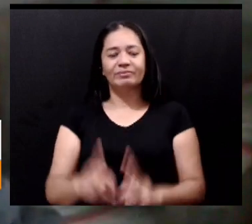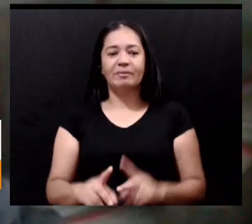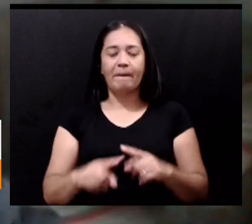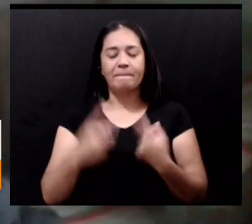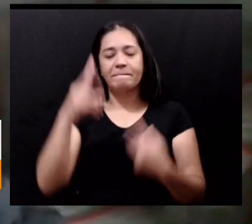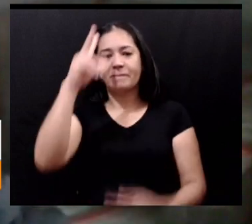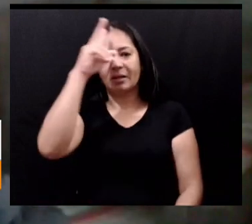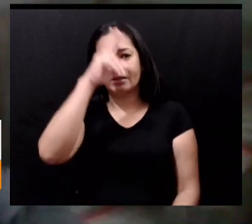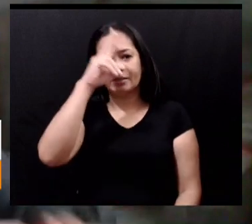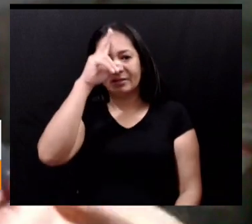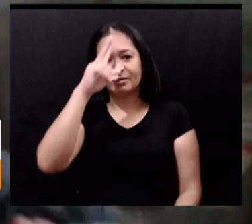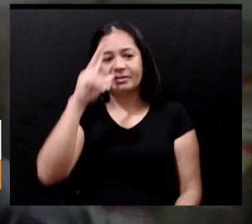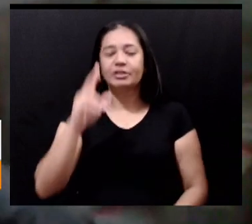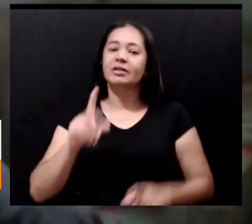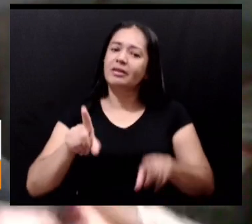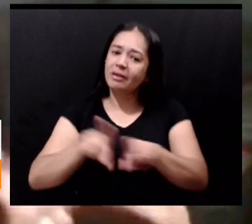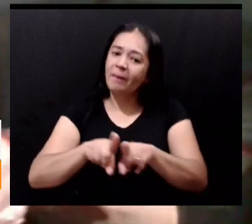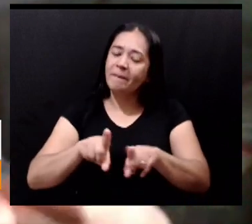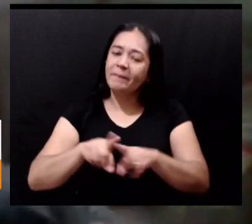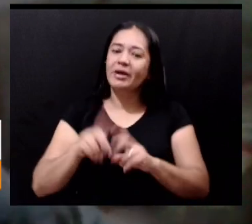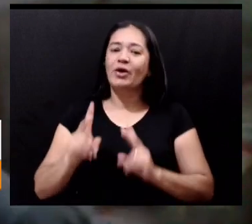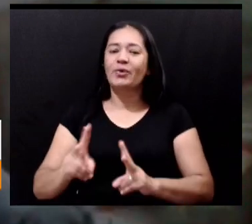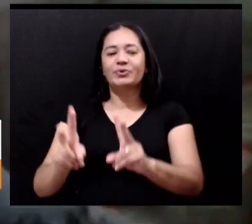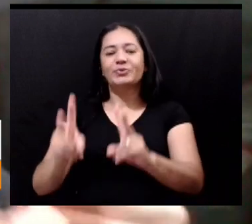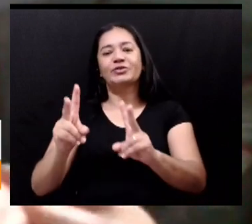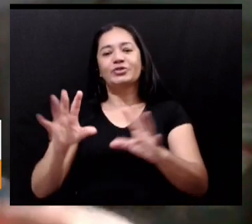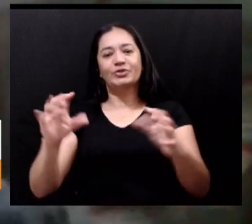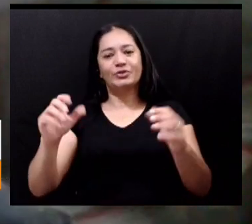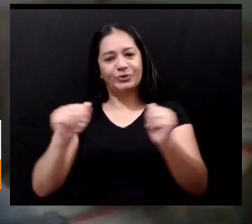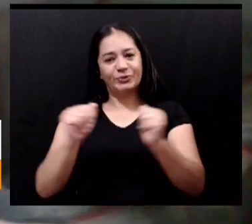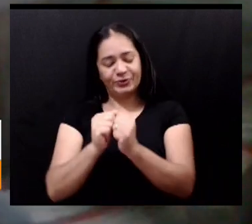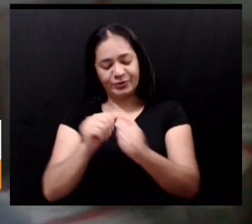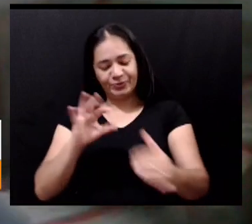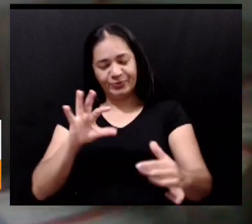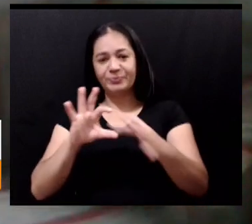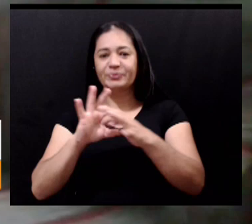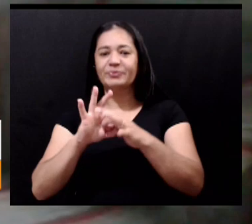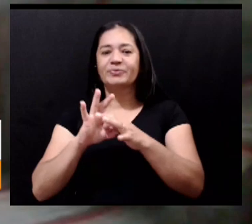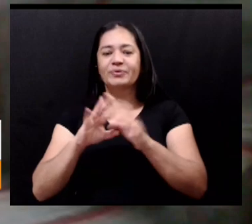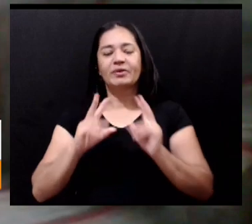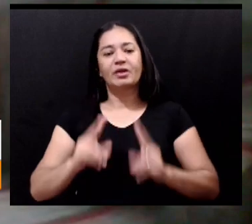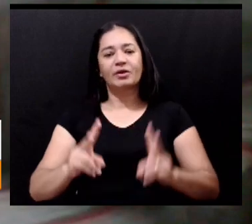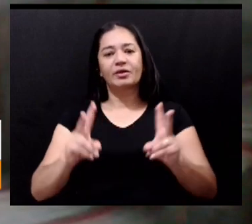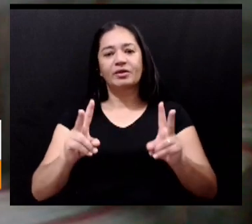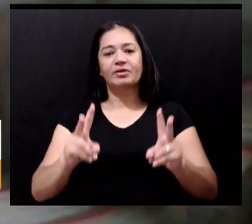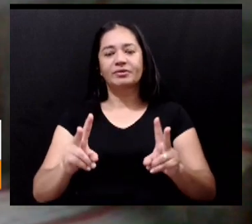também continua. Né? Ela está ali, ela está ali. Ela continua nos acompanhando.